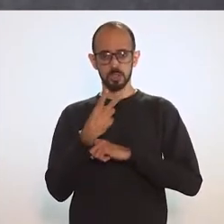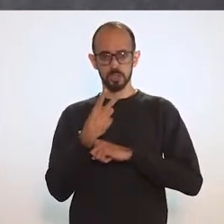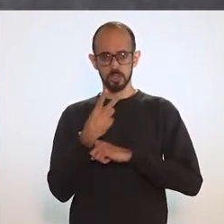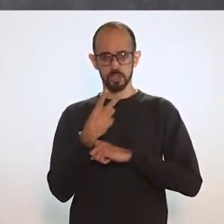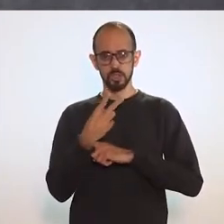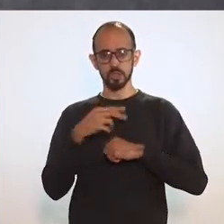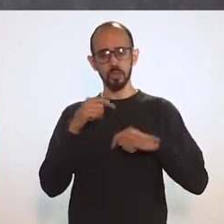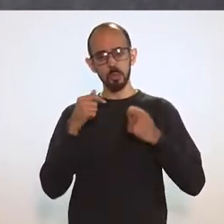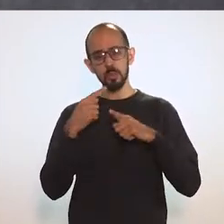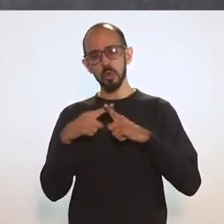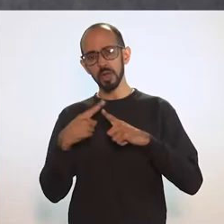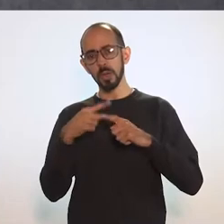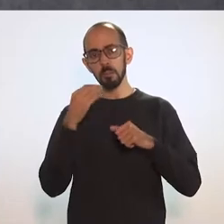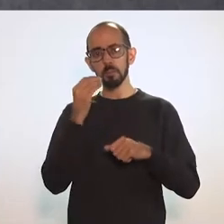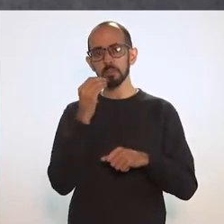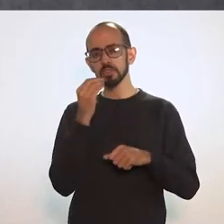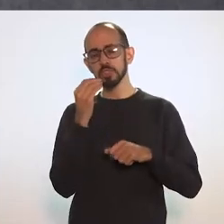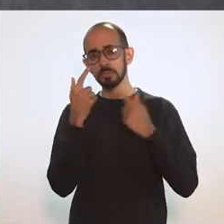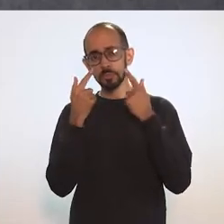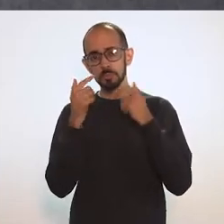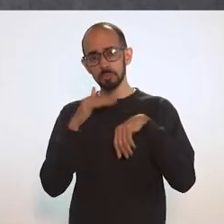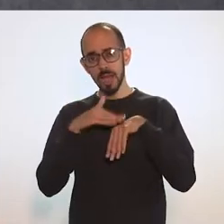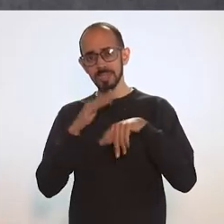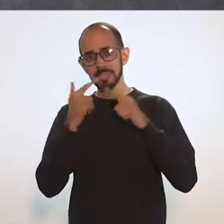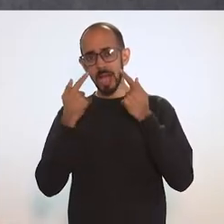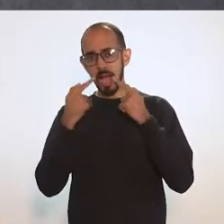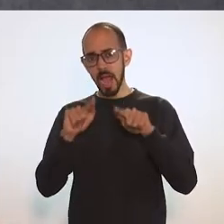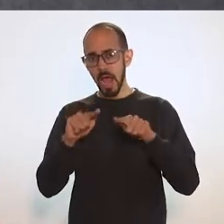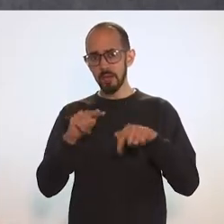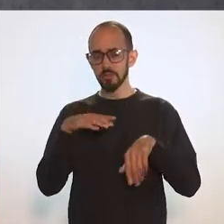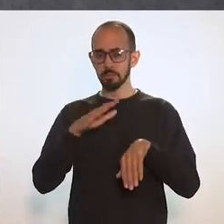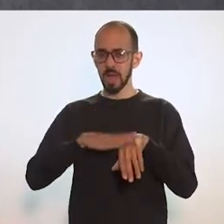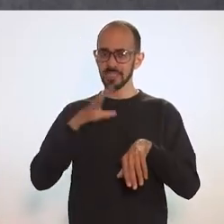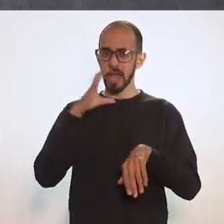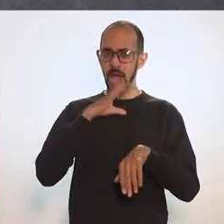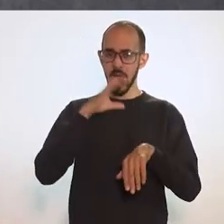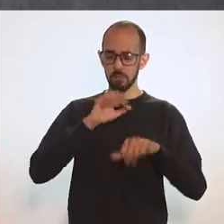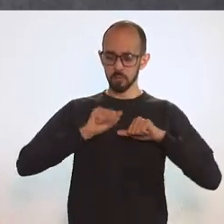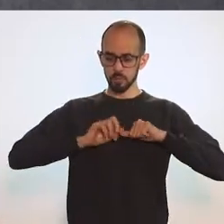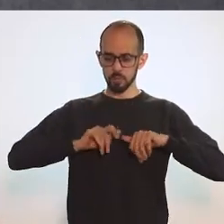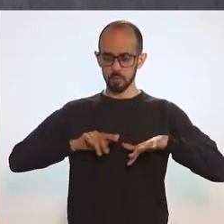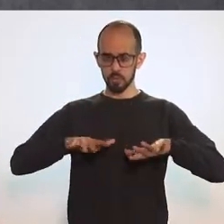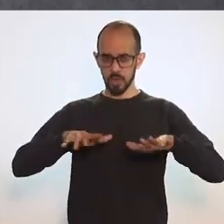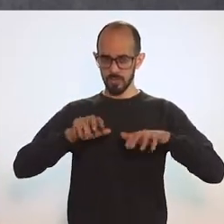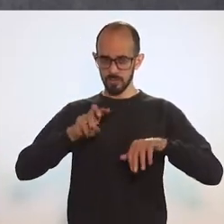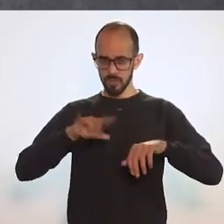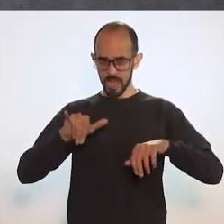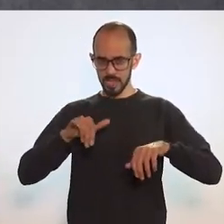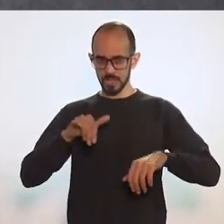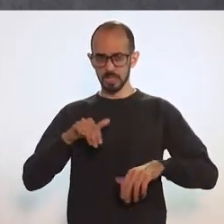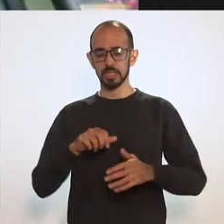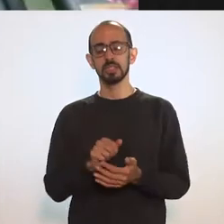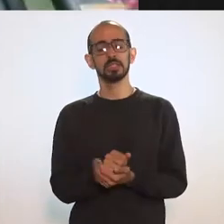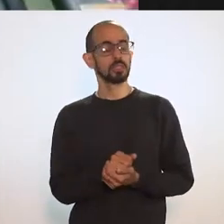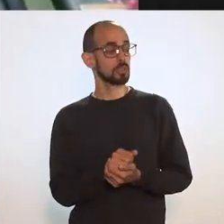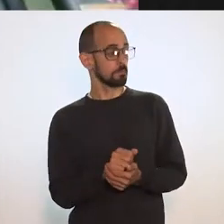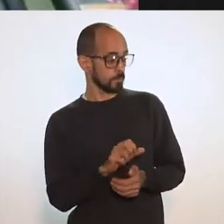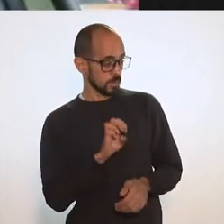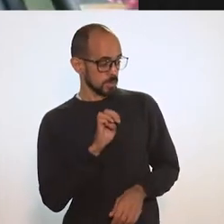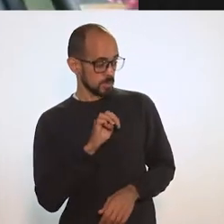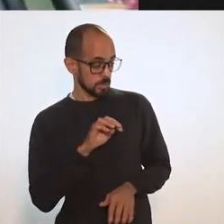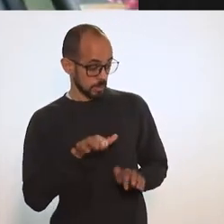mais grave, porque tem talvez uma disseminação mais rápida, também vai estar segura? Isso, olha